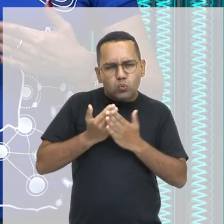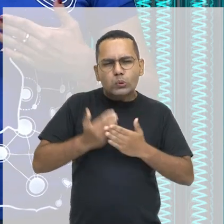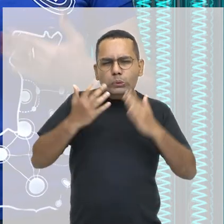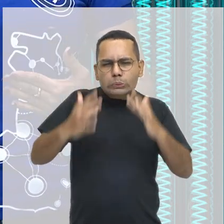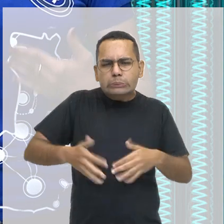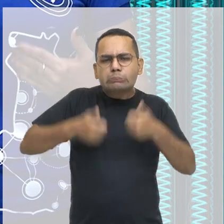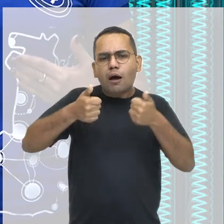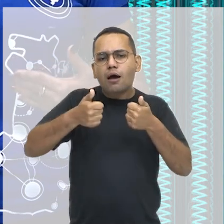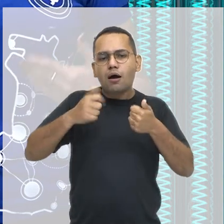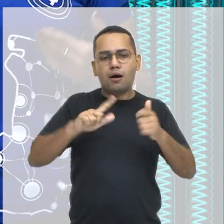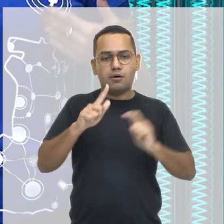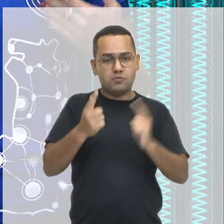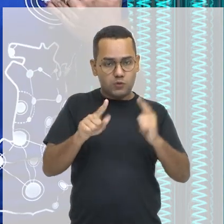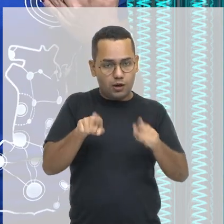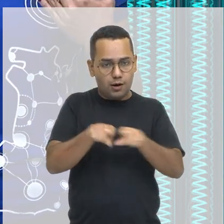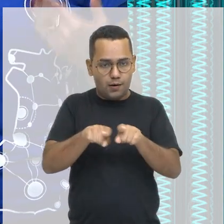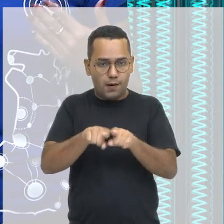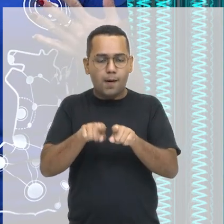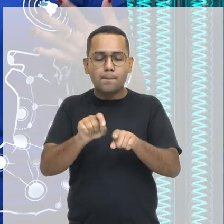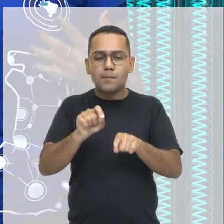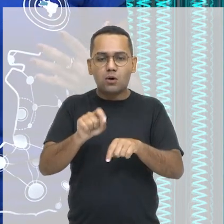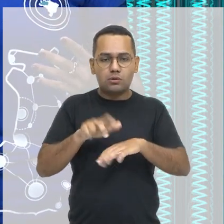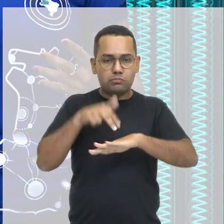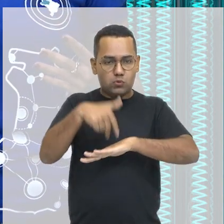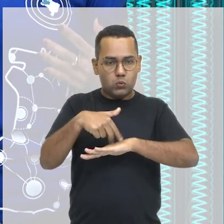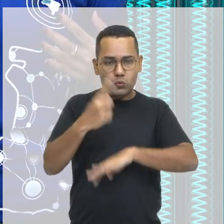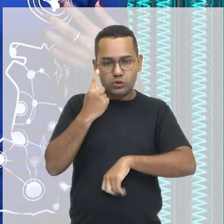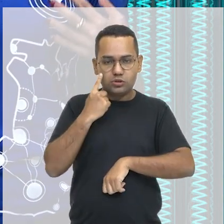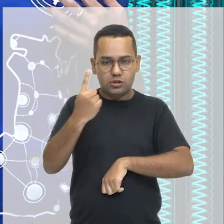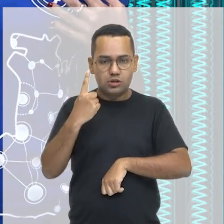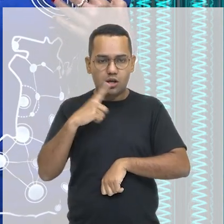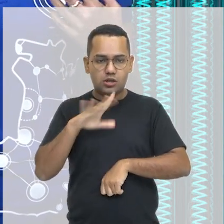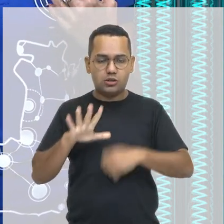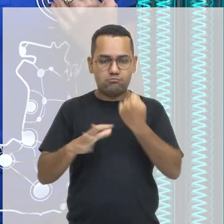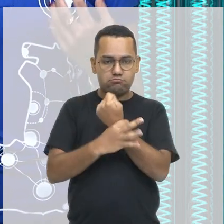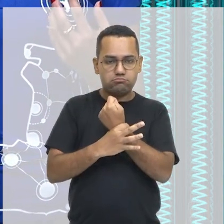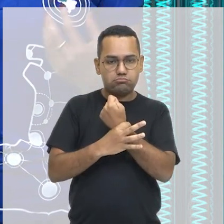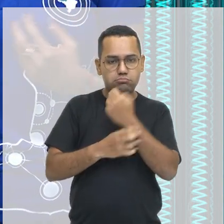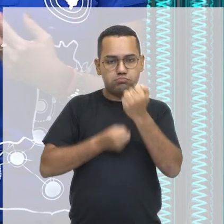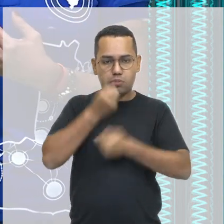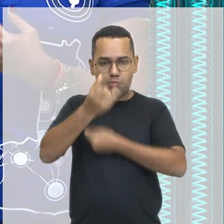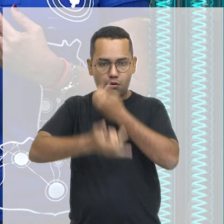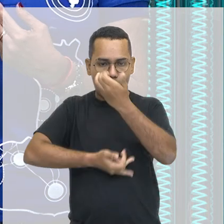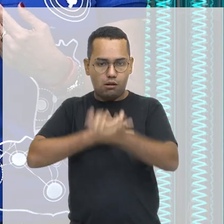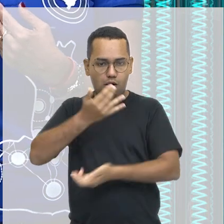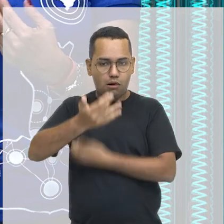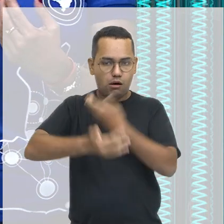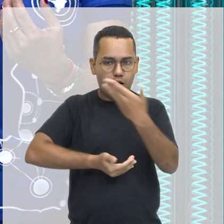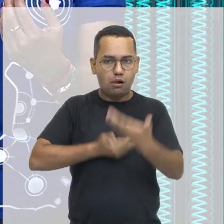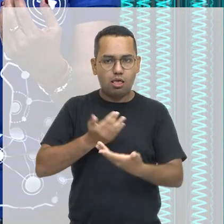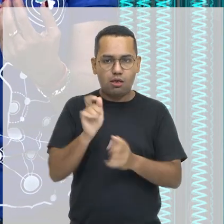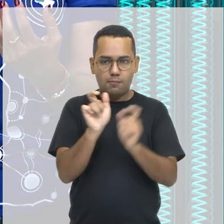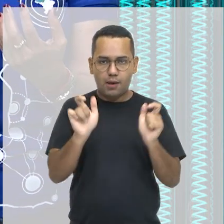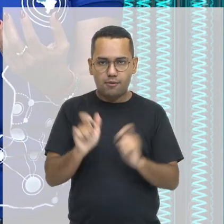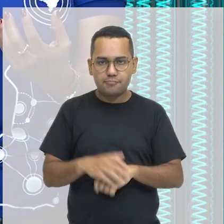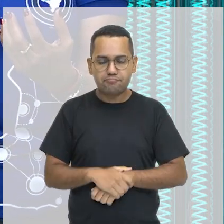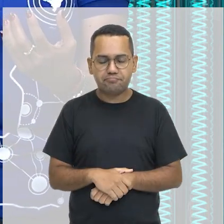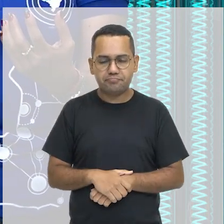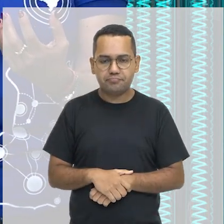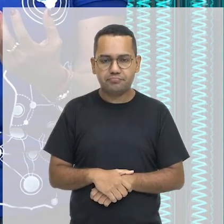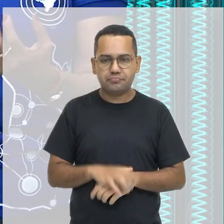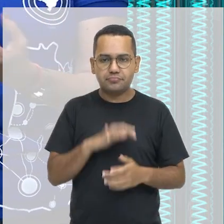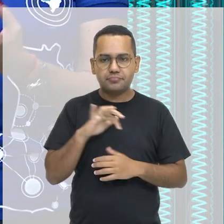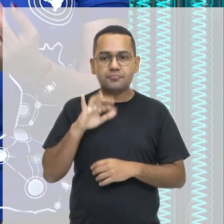transmitir confiança e segurança em cada palavra proferida. Então, para que o ator